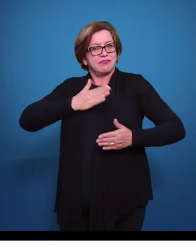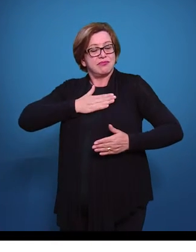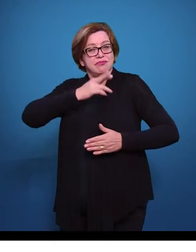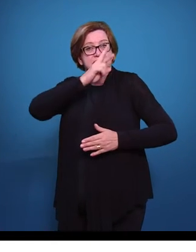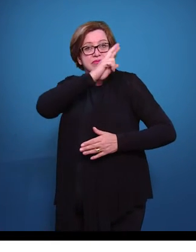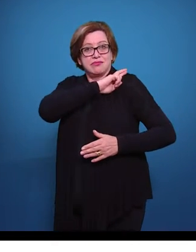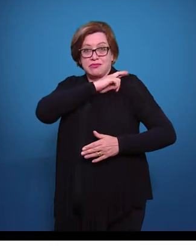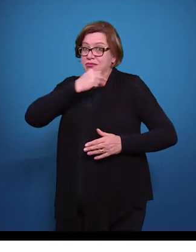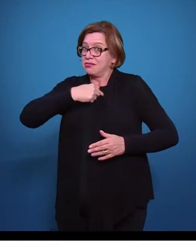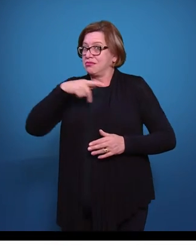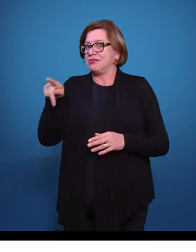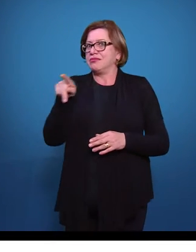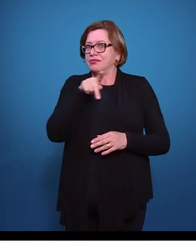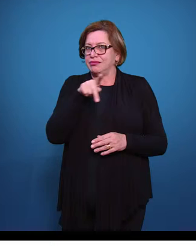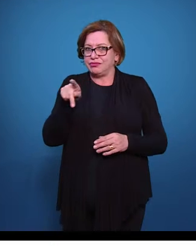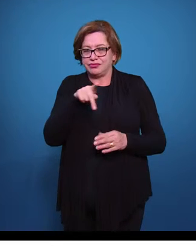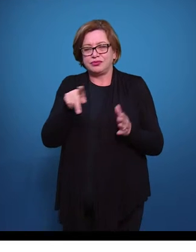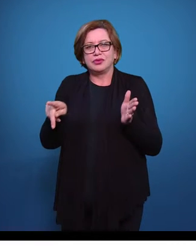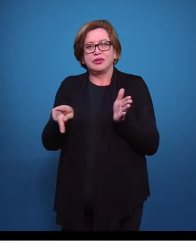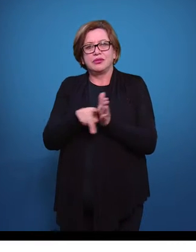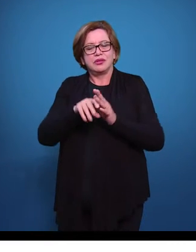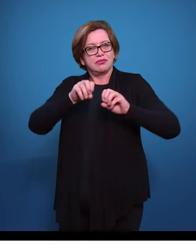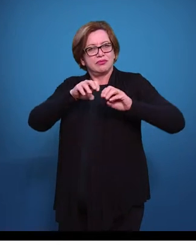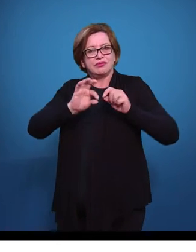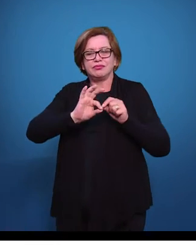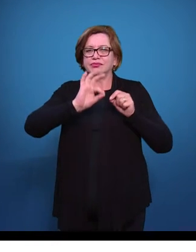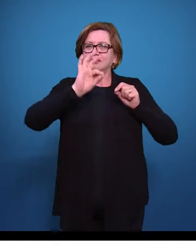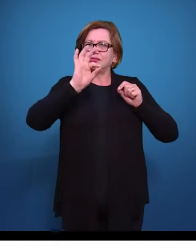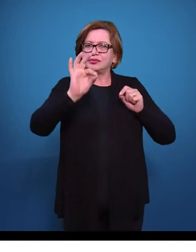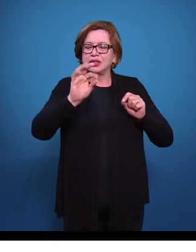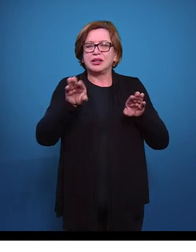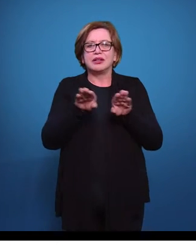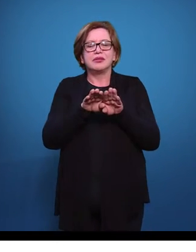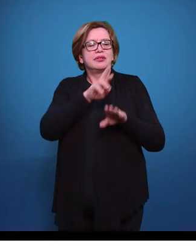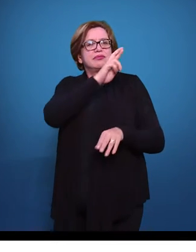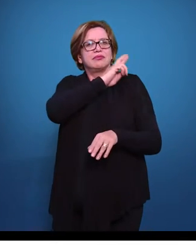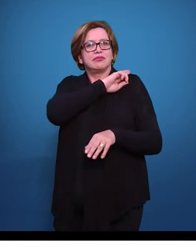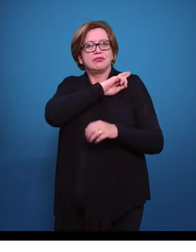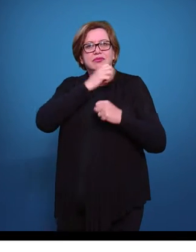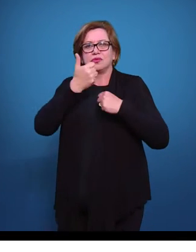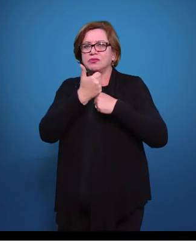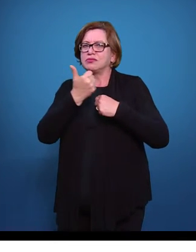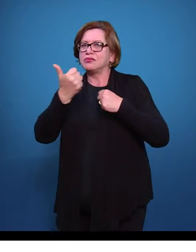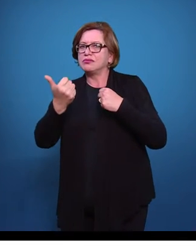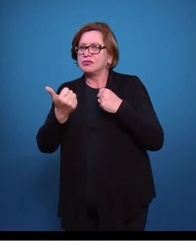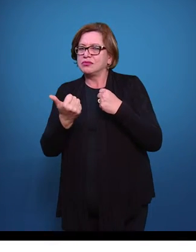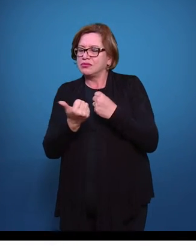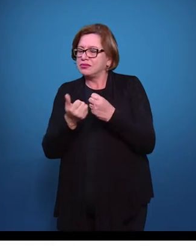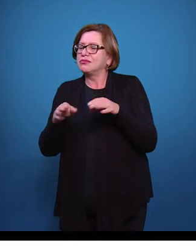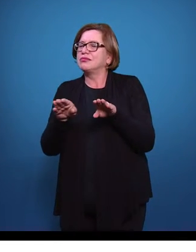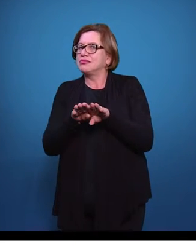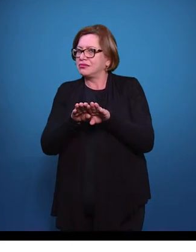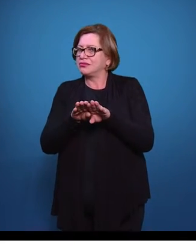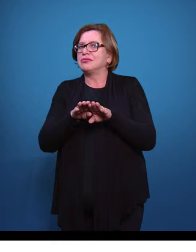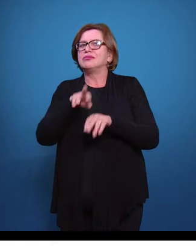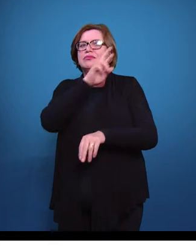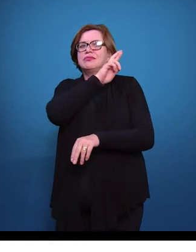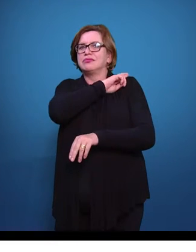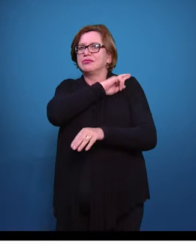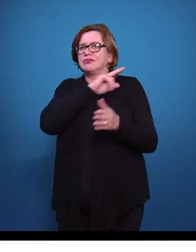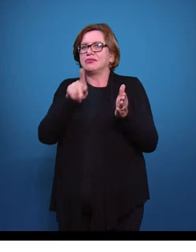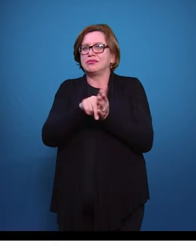enquanto professora nessa modalidade de educação a distância nas atribuições dos tutores e nas de vocês enquanto nulos e